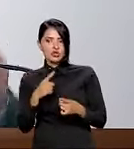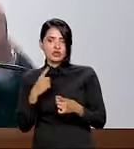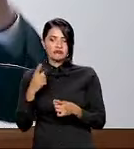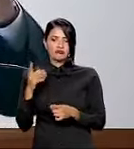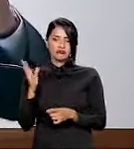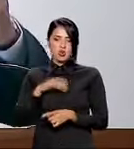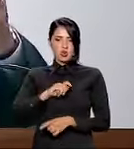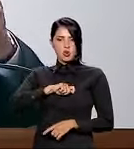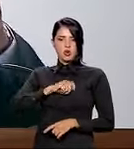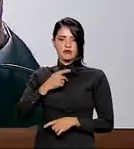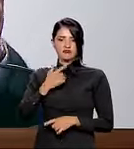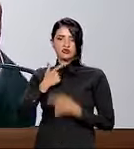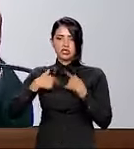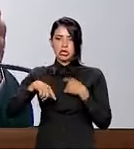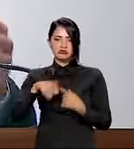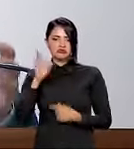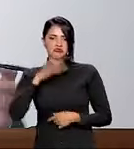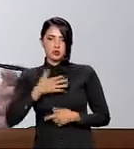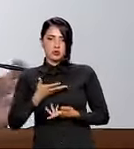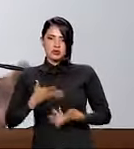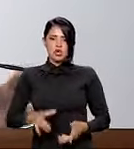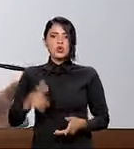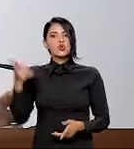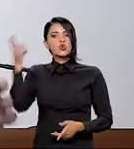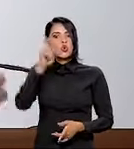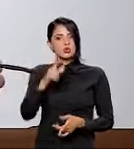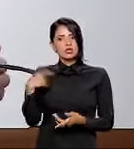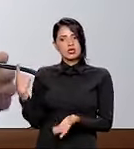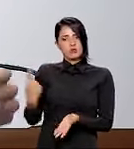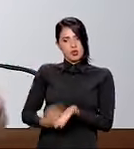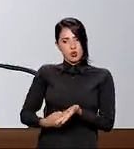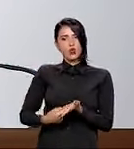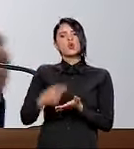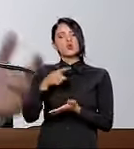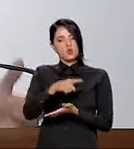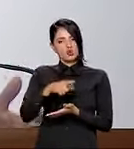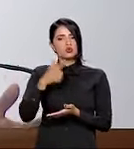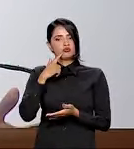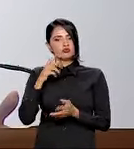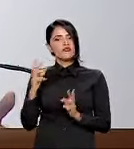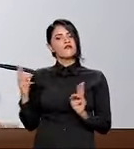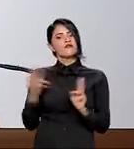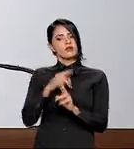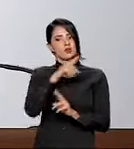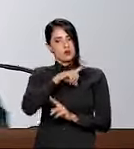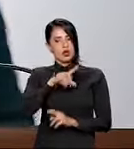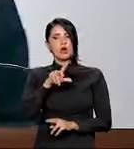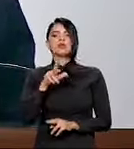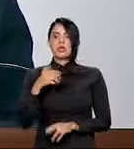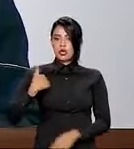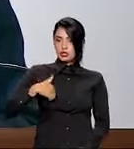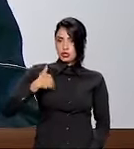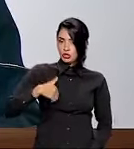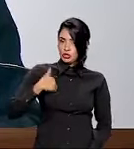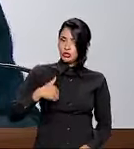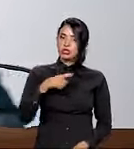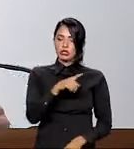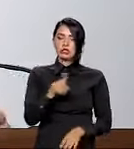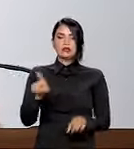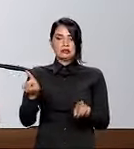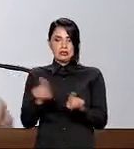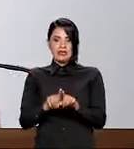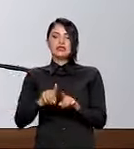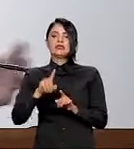todos, nós conseguimos estabelecer um acordo em que houve um referendo na Argentina e depois,